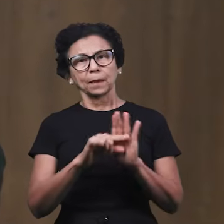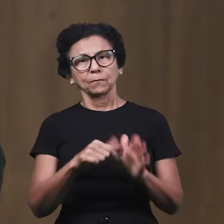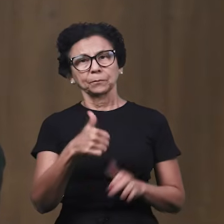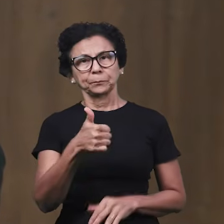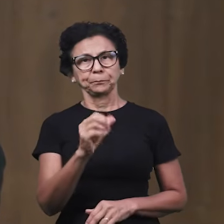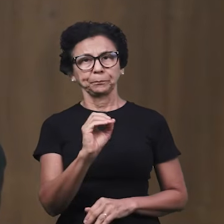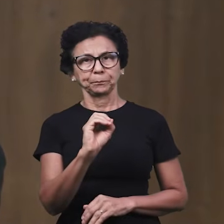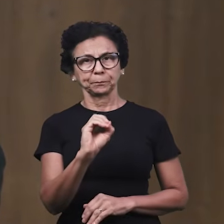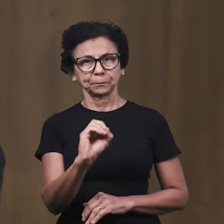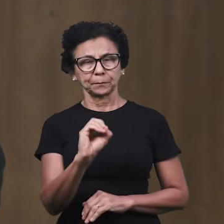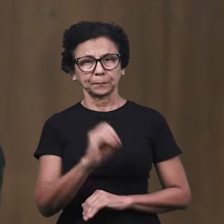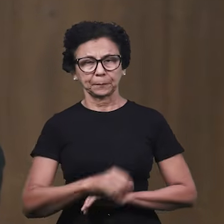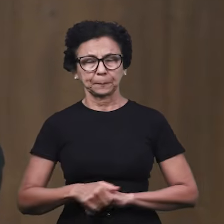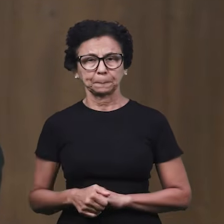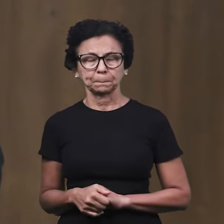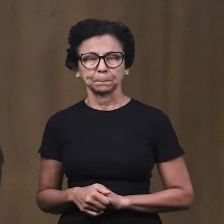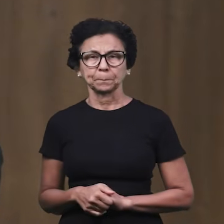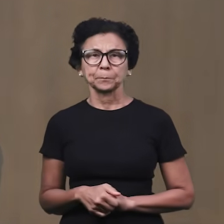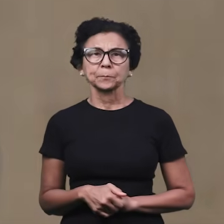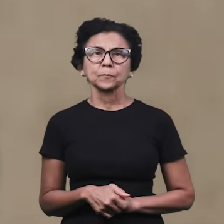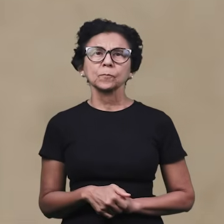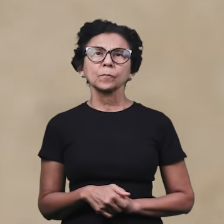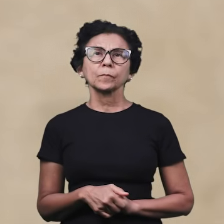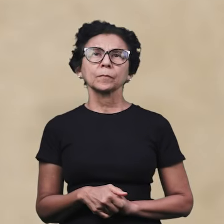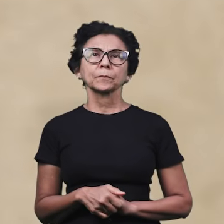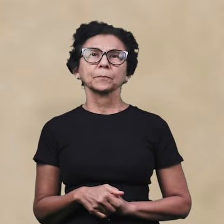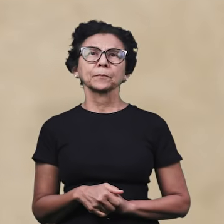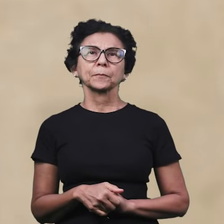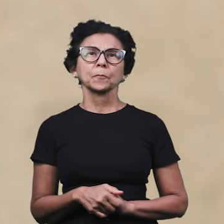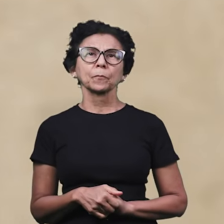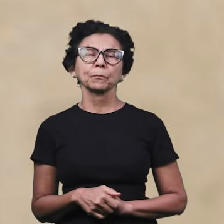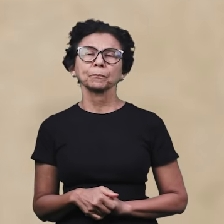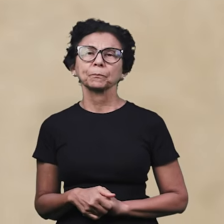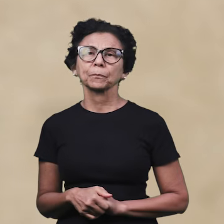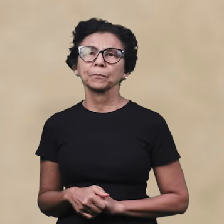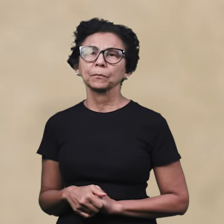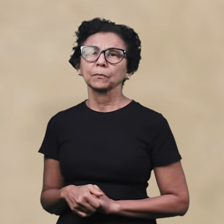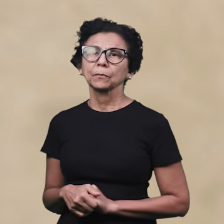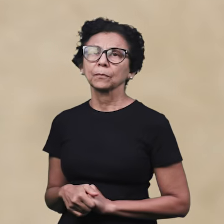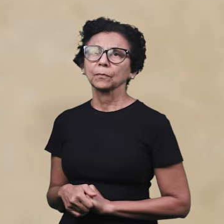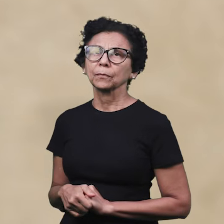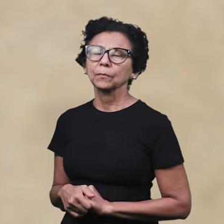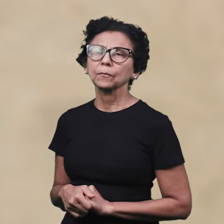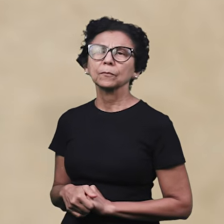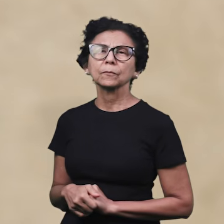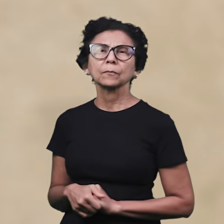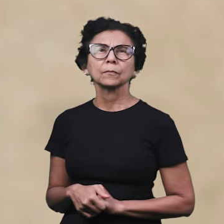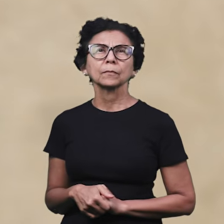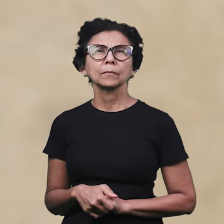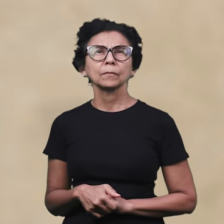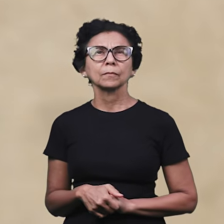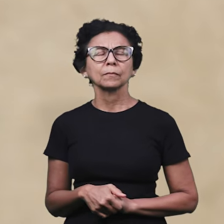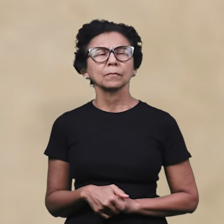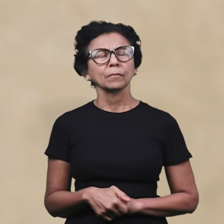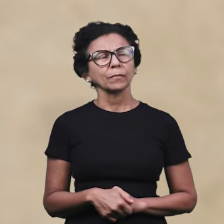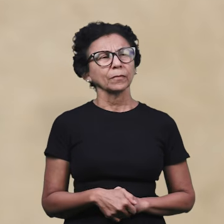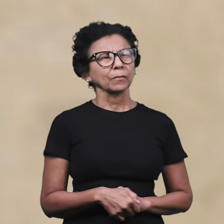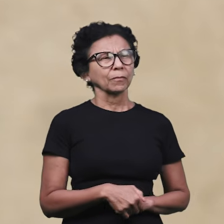10. Ele diz assim, pastor João Carlos: há, por exemplo, tanta espécie de vozes no